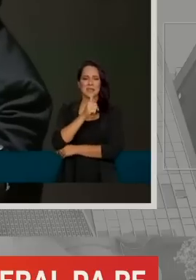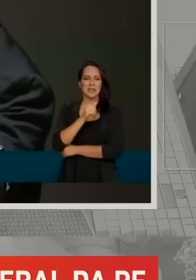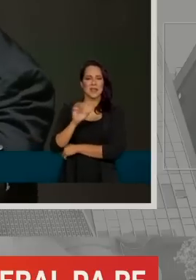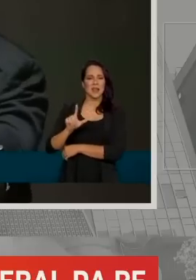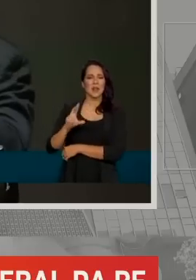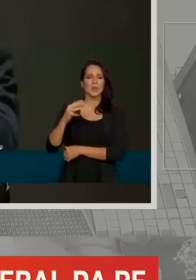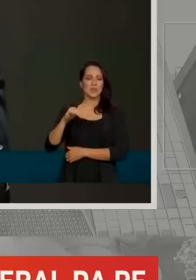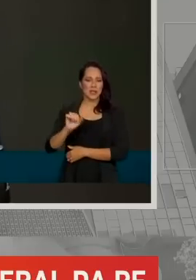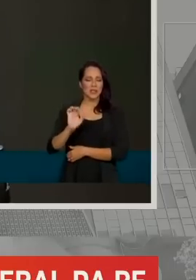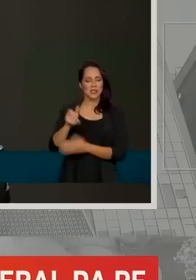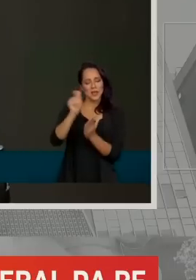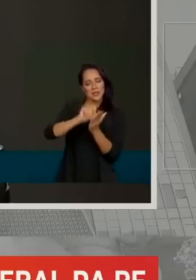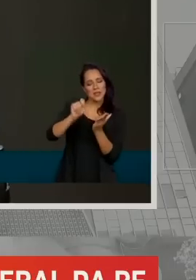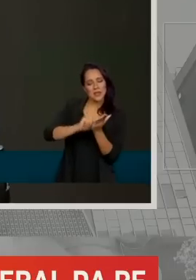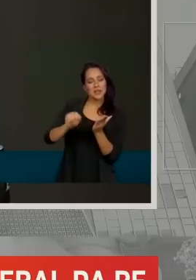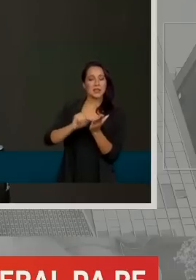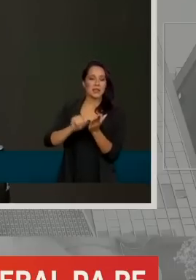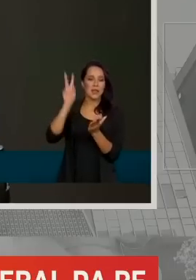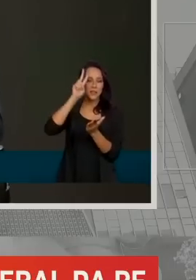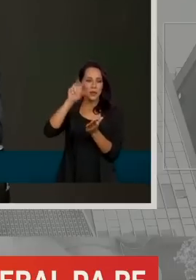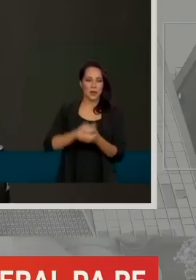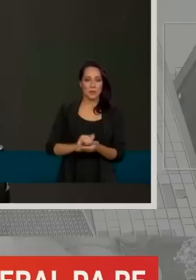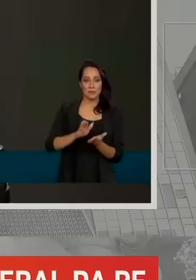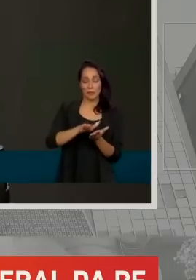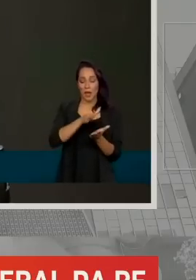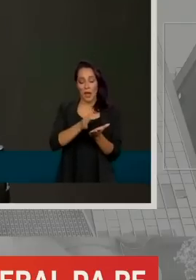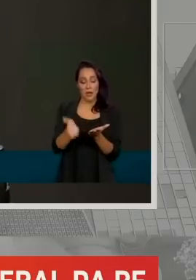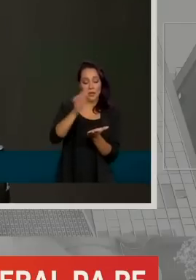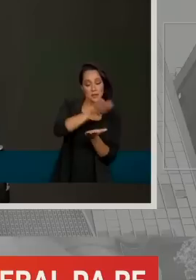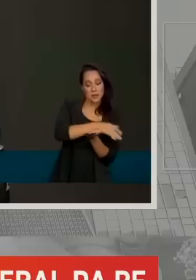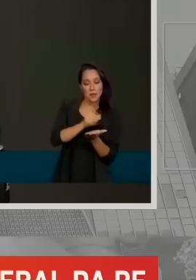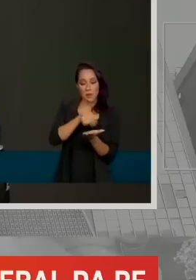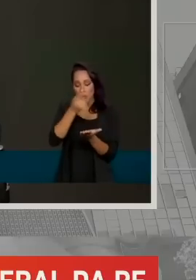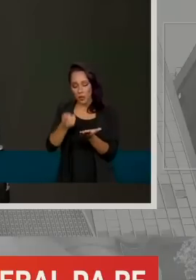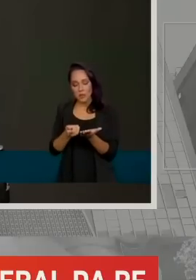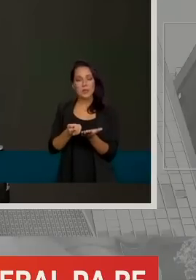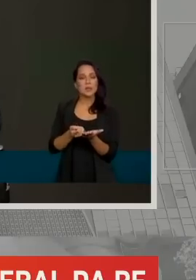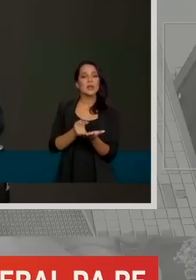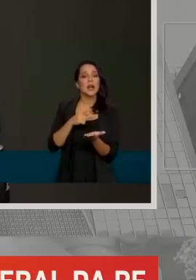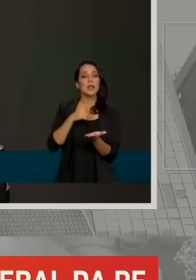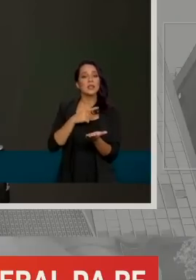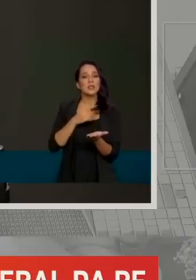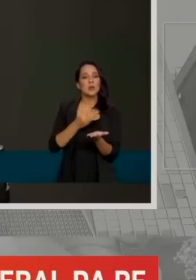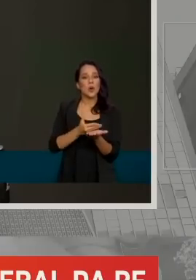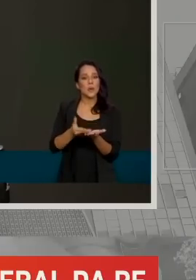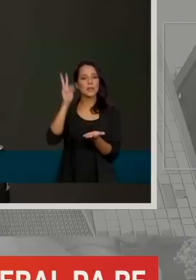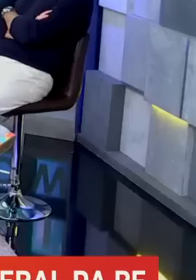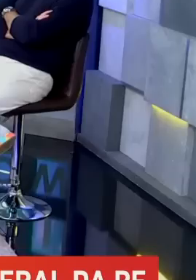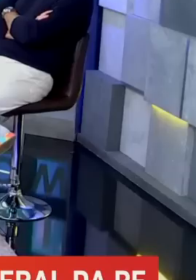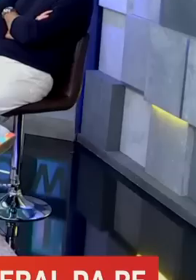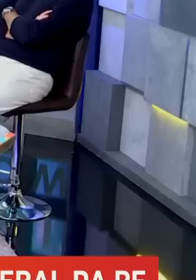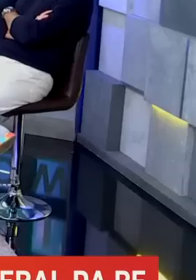de bobo Quem foi feito assim Ah é tá aqui também verde amarelo vem cá e tal como que faz isso ah tem material